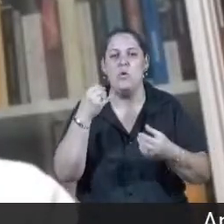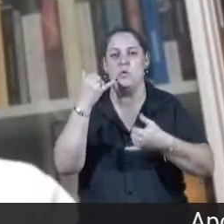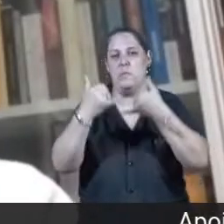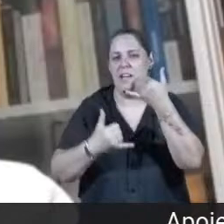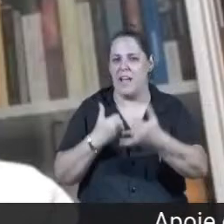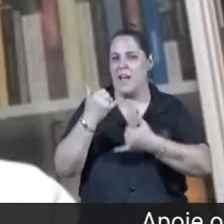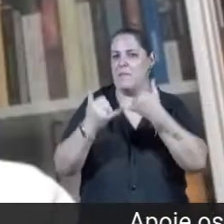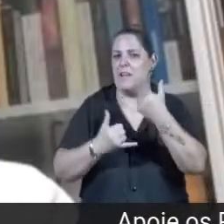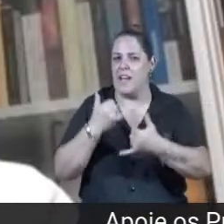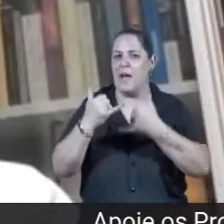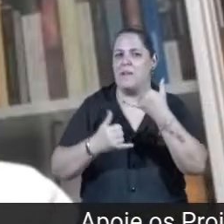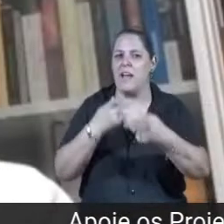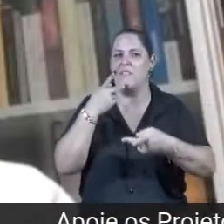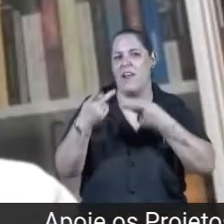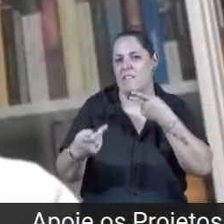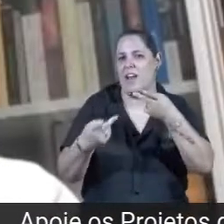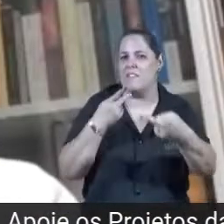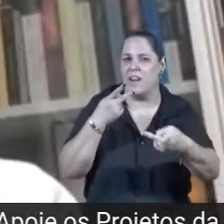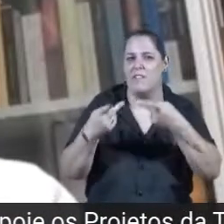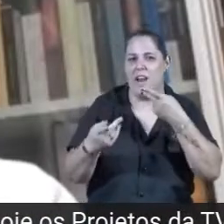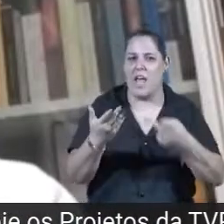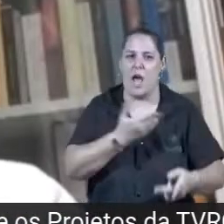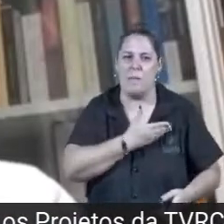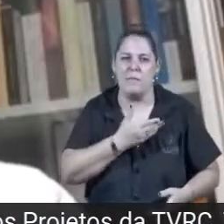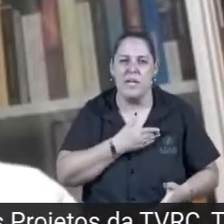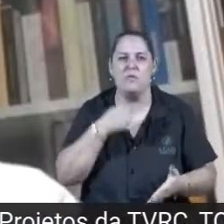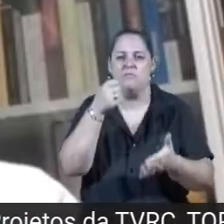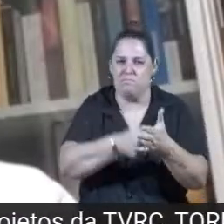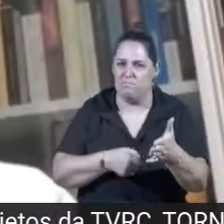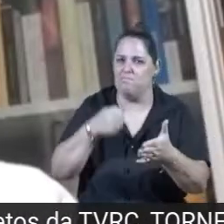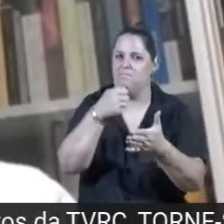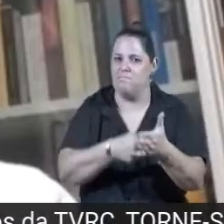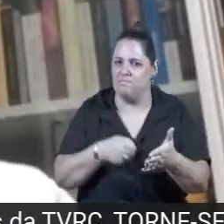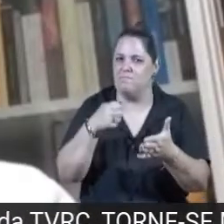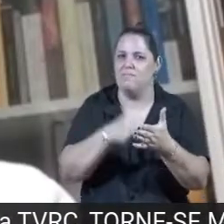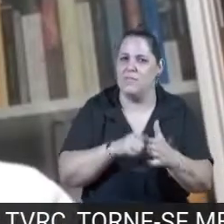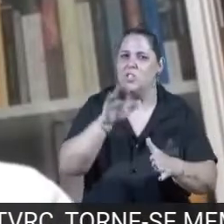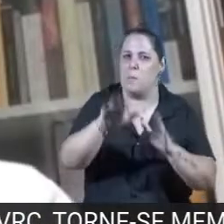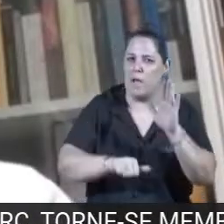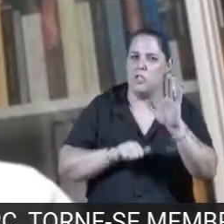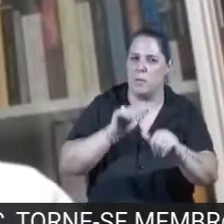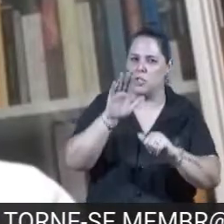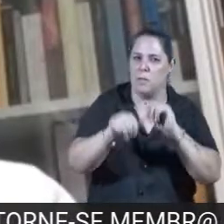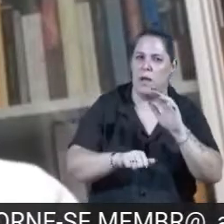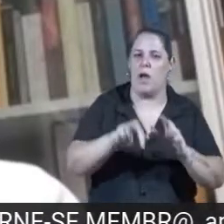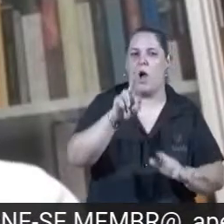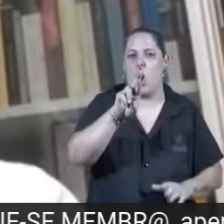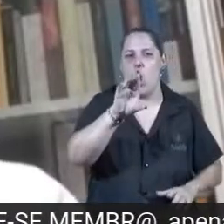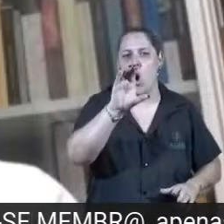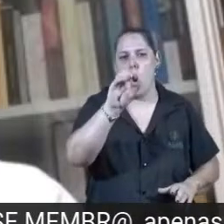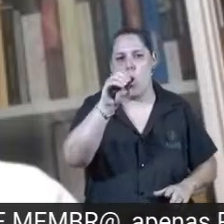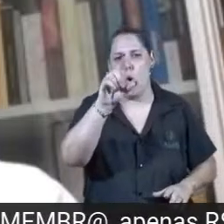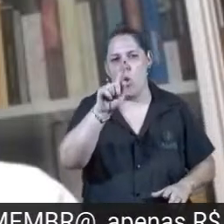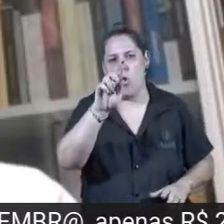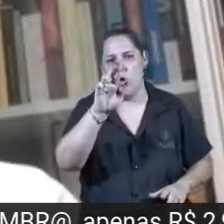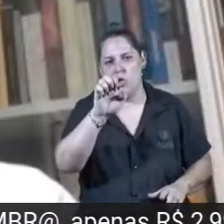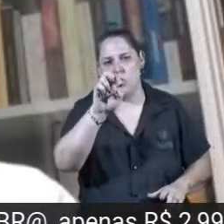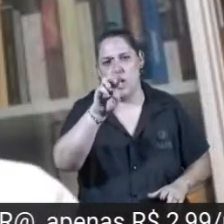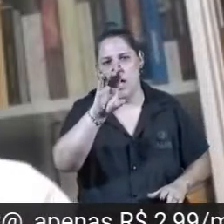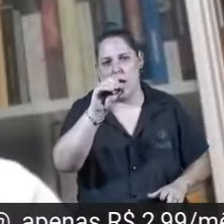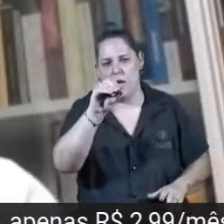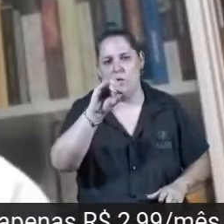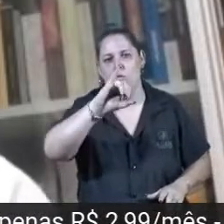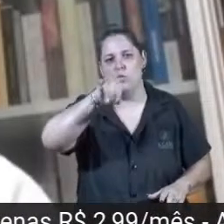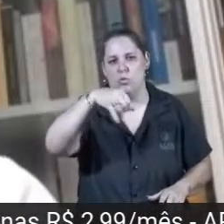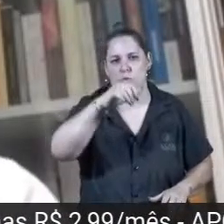e naturalmente alguns companheiros se dedicaram muito a convencê-lo, como o Rogério, como nosso companheiro Jacques,